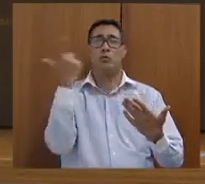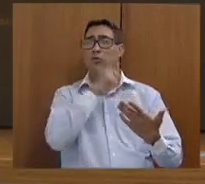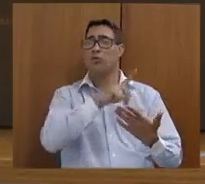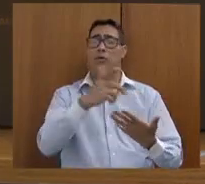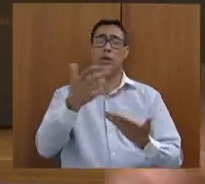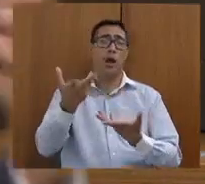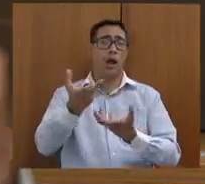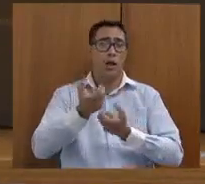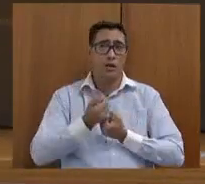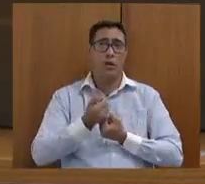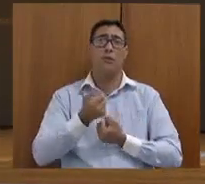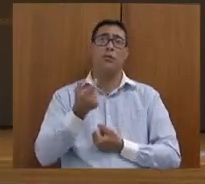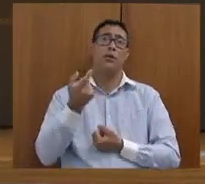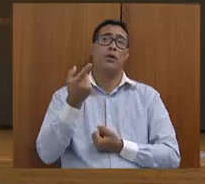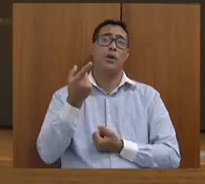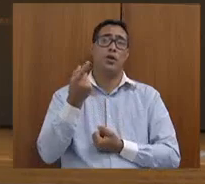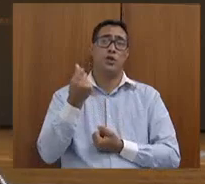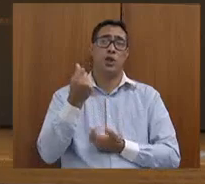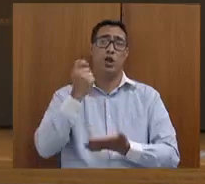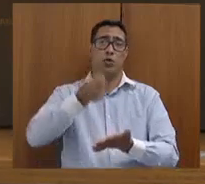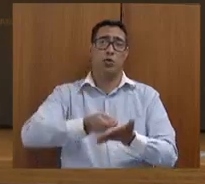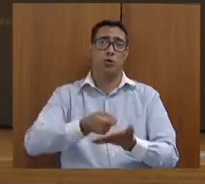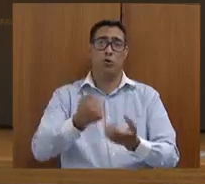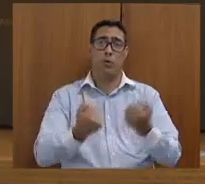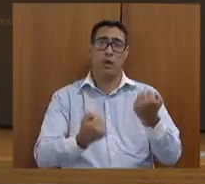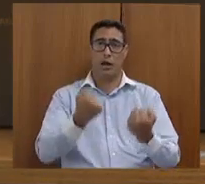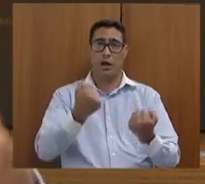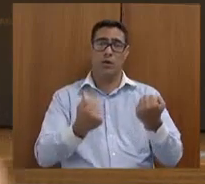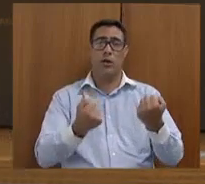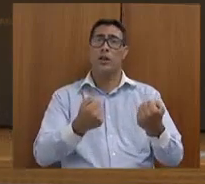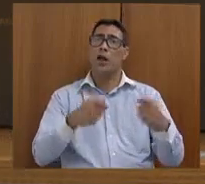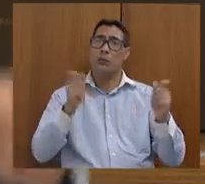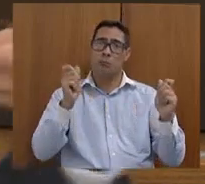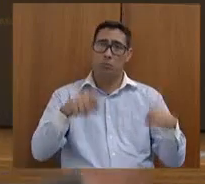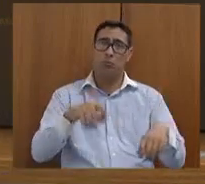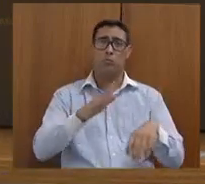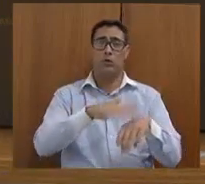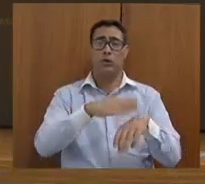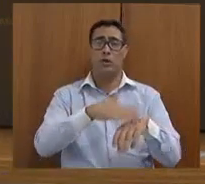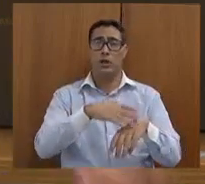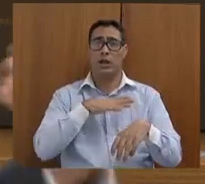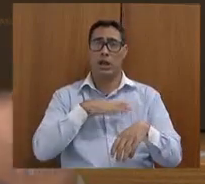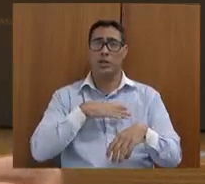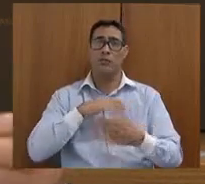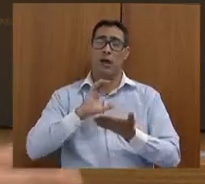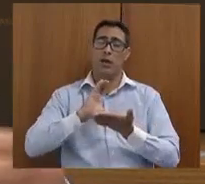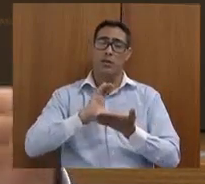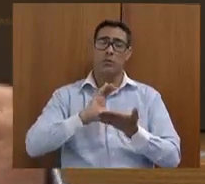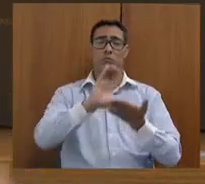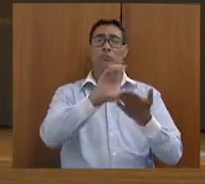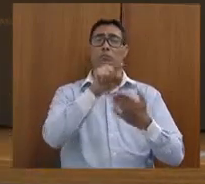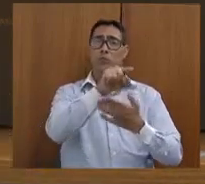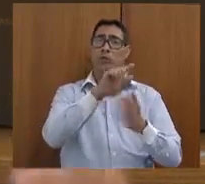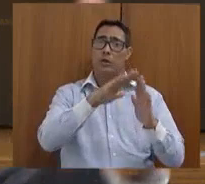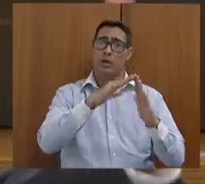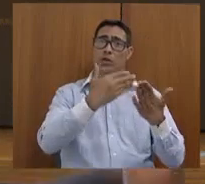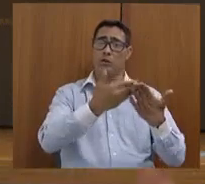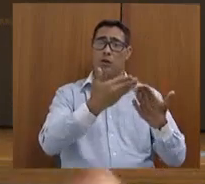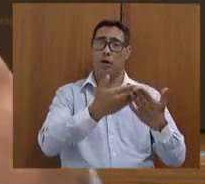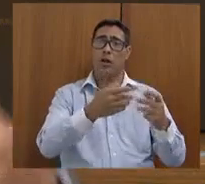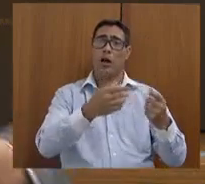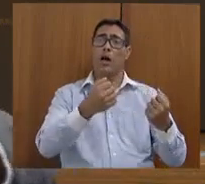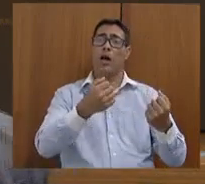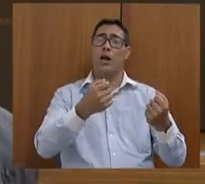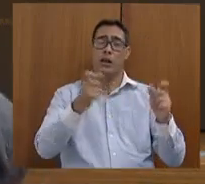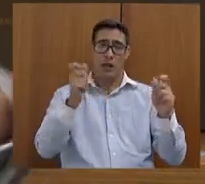carro existe viria a possibilidade dessa minha emenda poder ir para a escola para poder servir esse